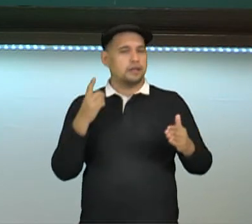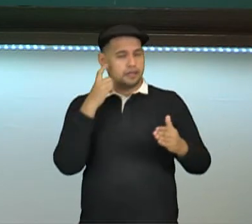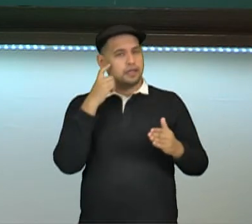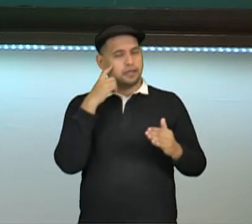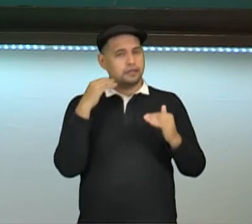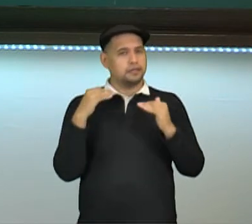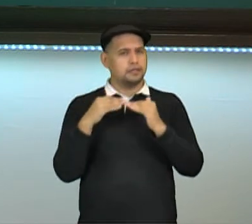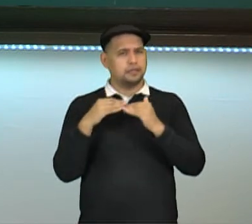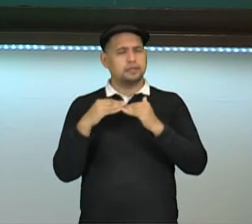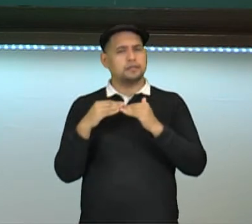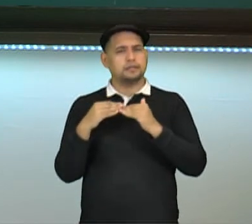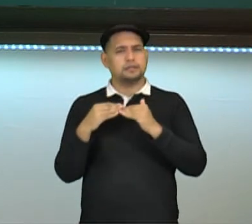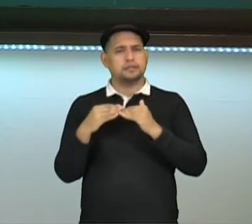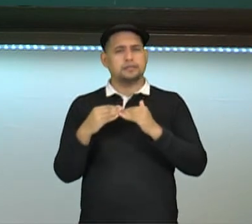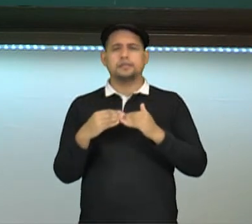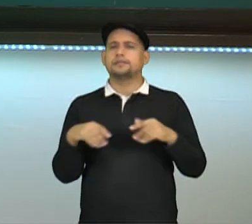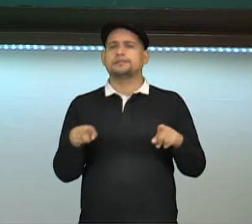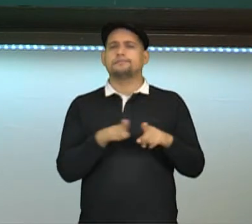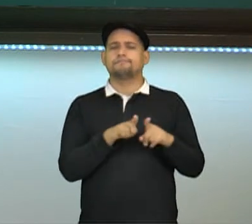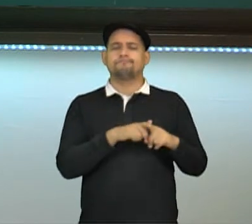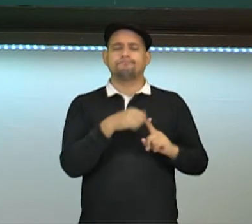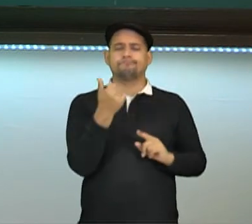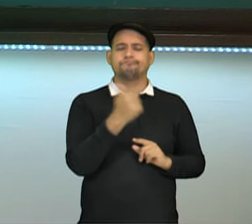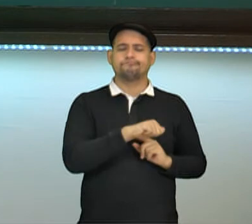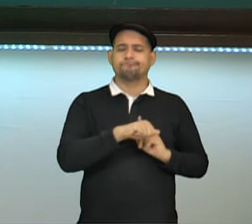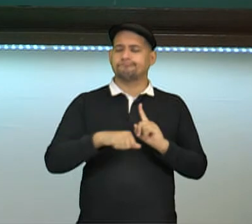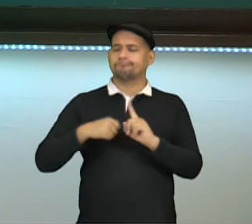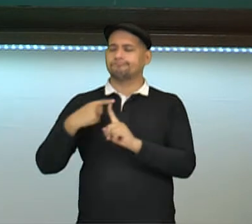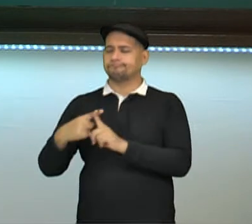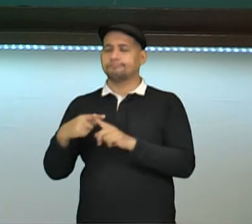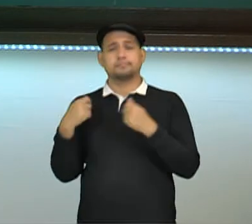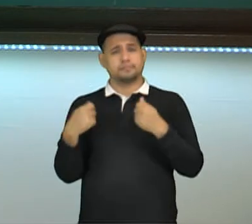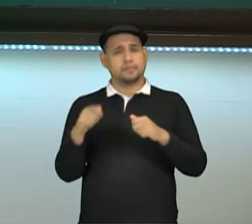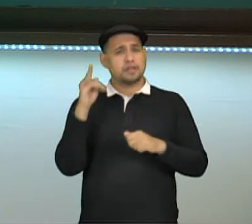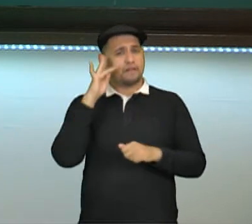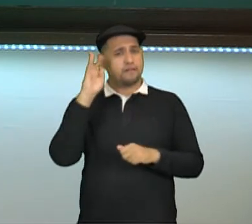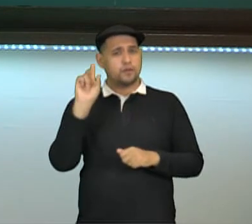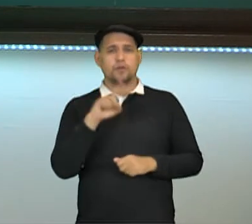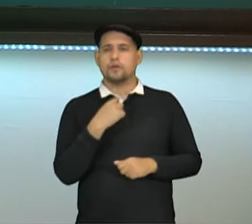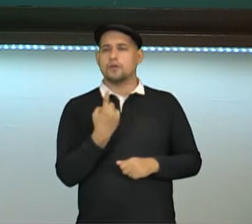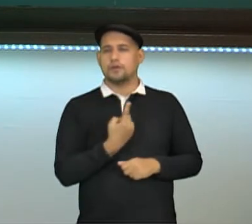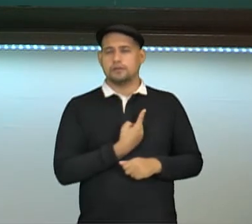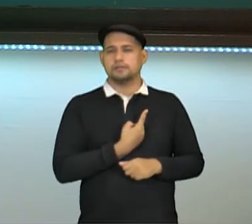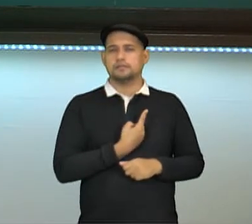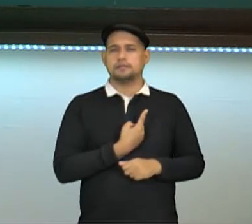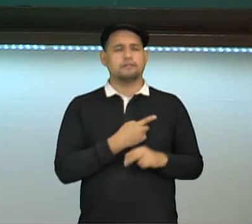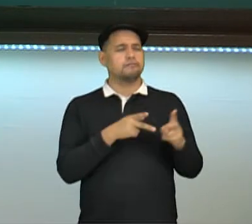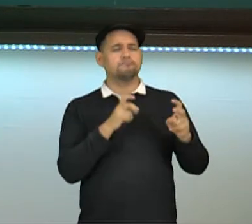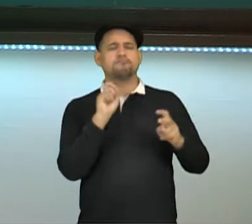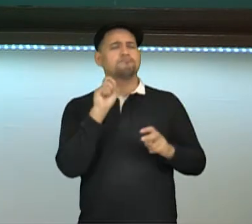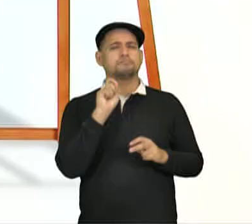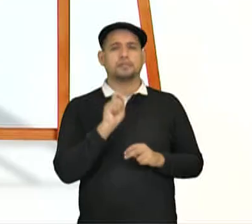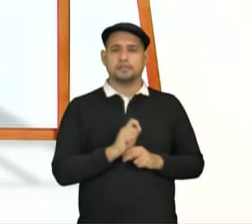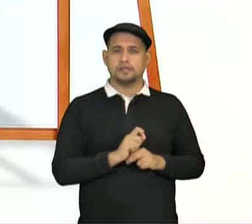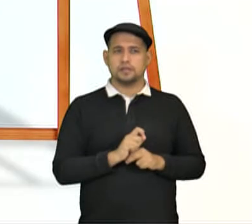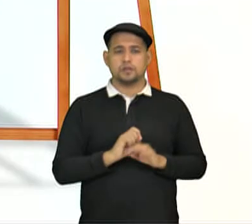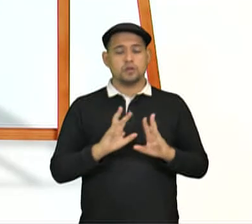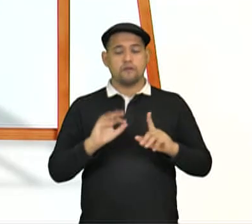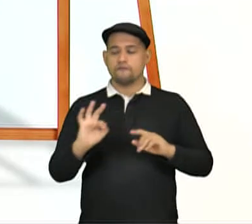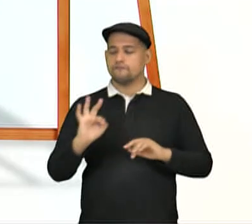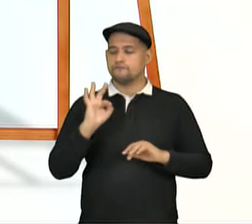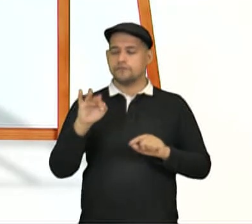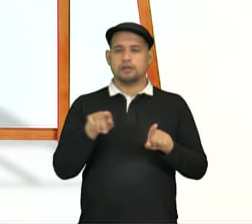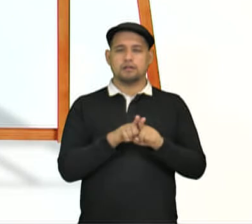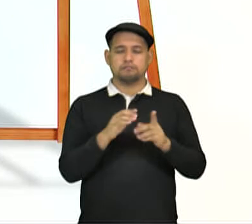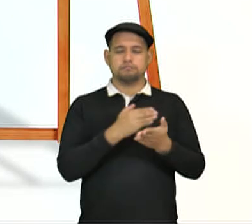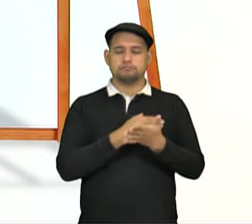forma. Que tipo de mensagem? Negativa ou positiva? Isso tem que ser a reflexão da gente, ok? O que nós vimos hoje na aula? Conceituamos o futurismo através do